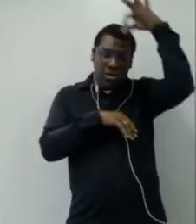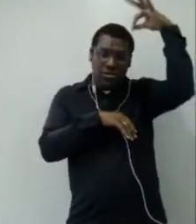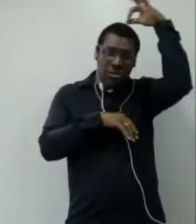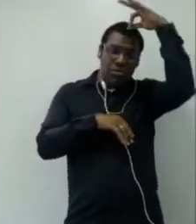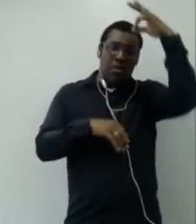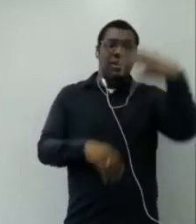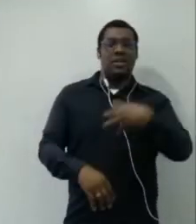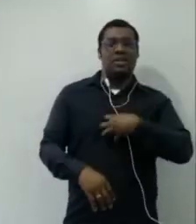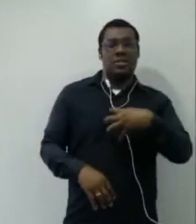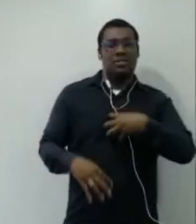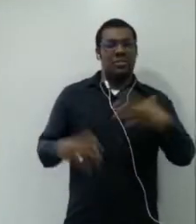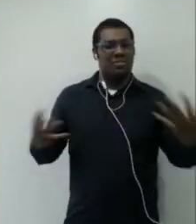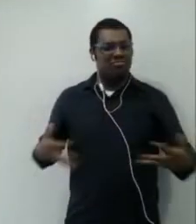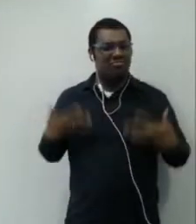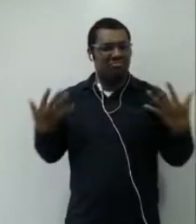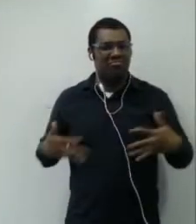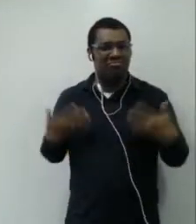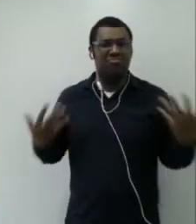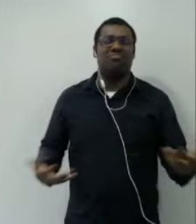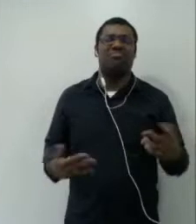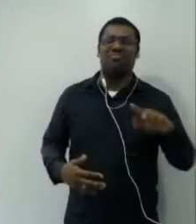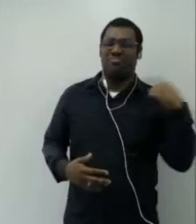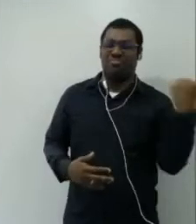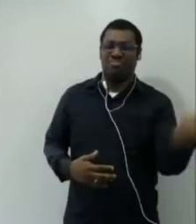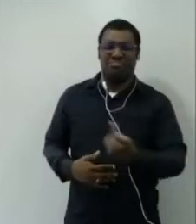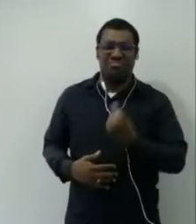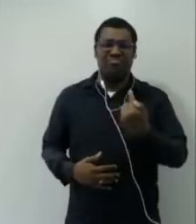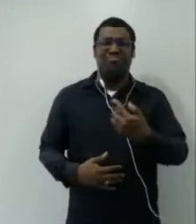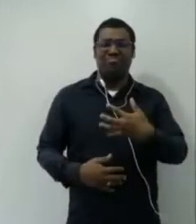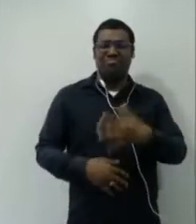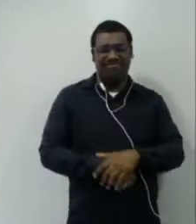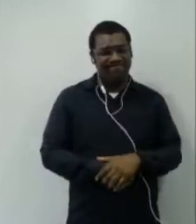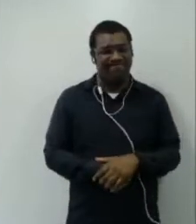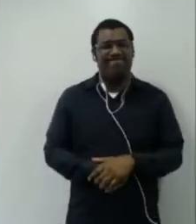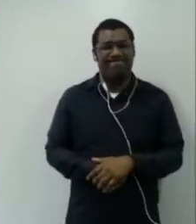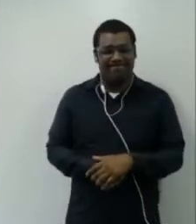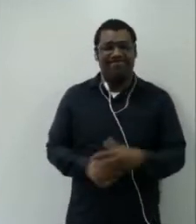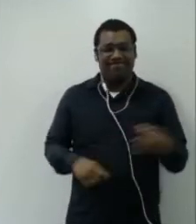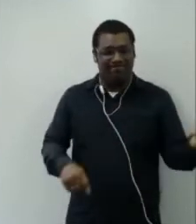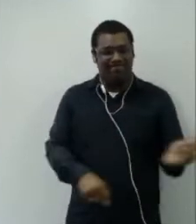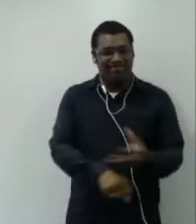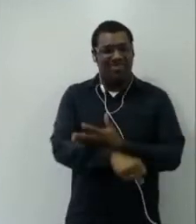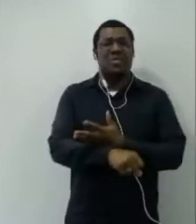nos comovendo. Eu sou testemunha disso há muitos anos.